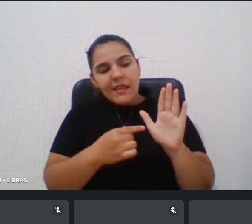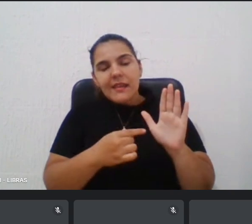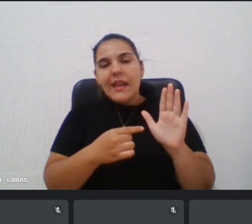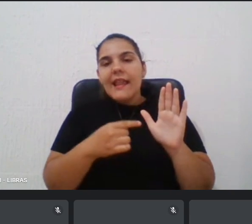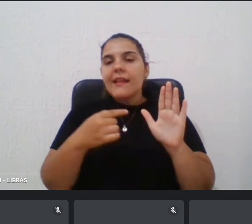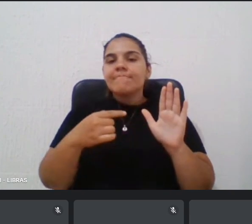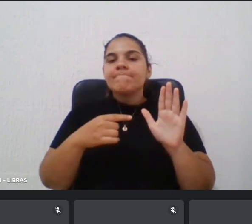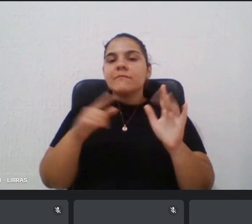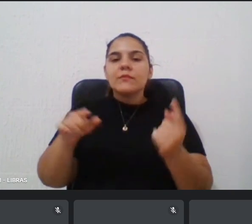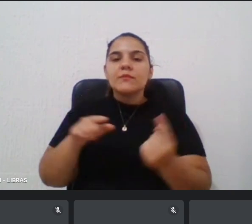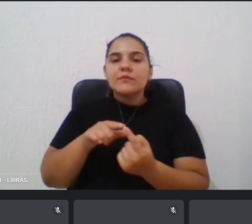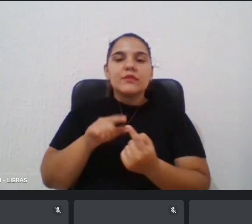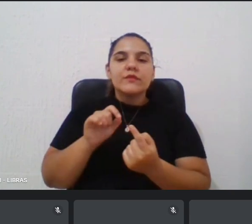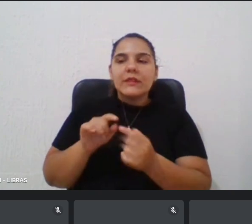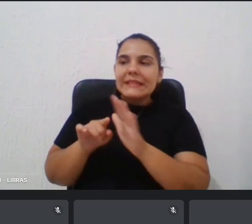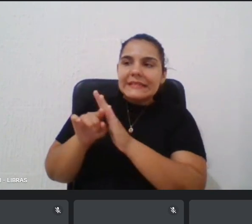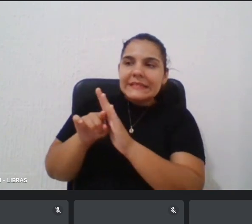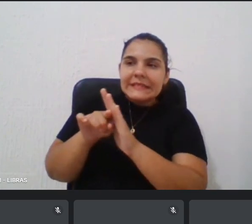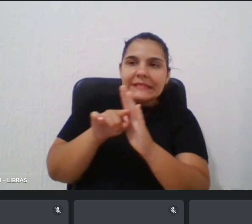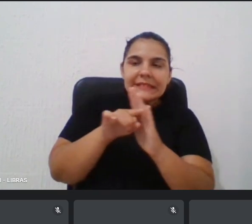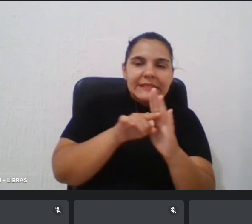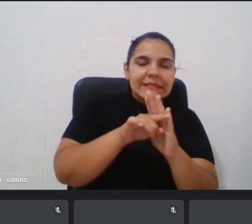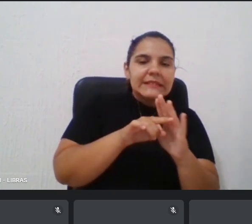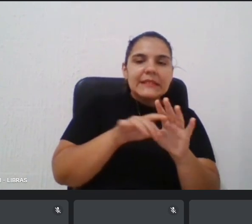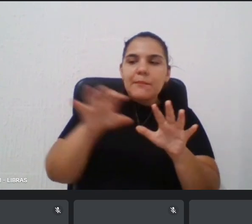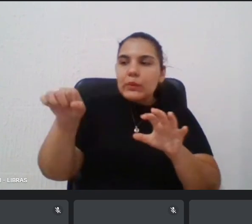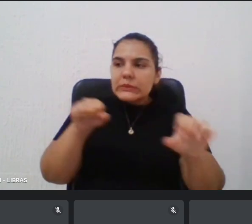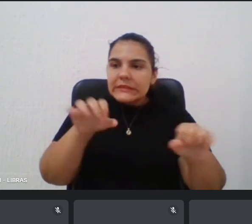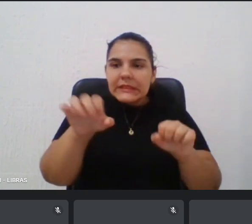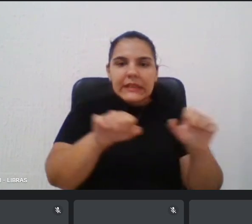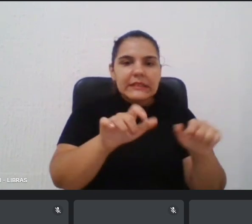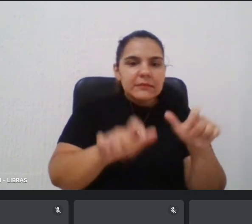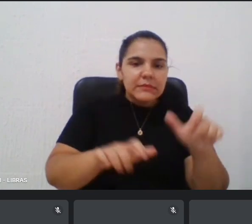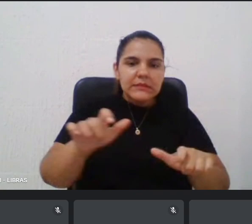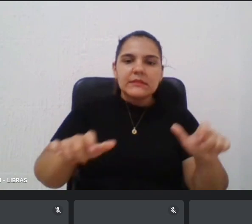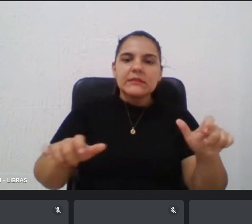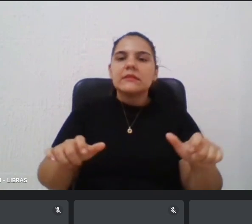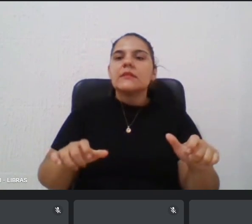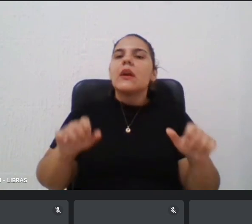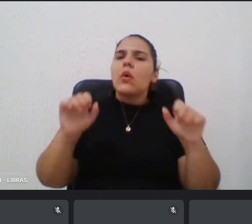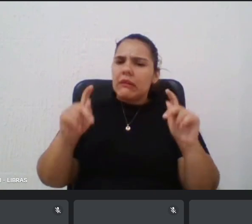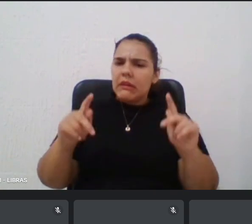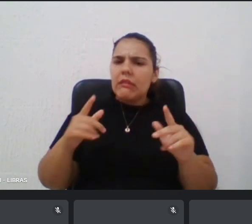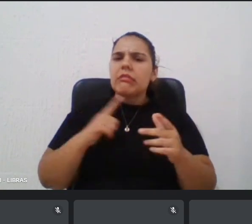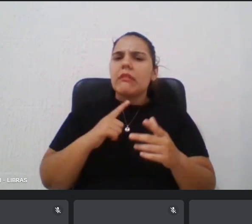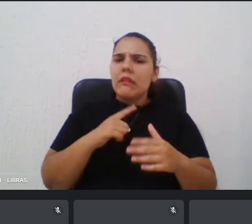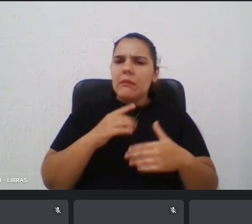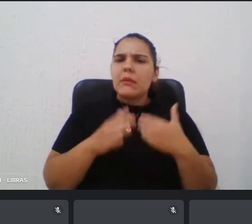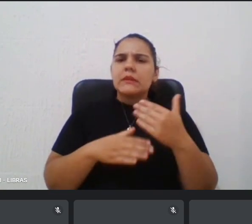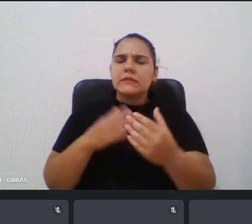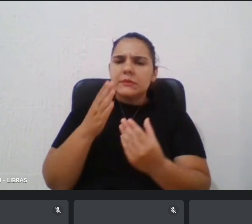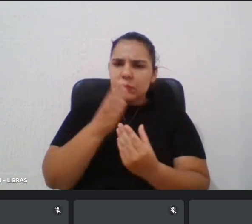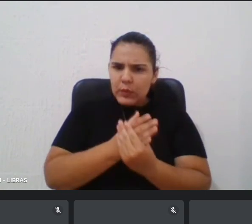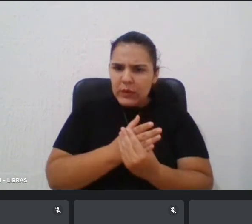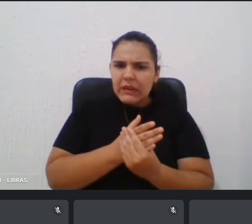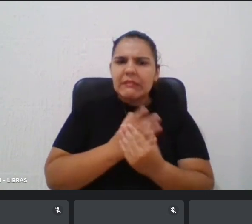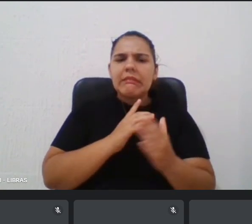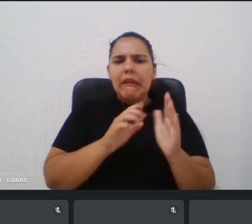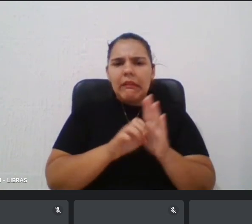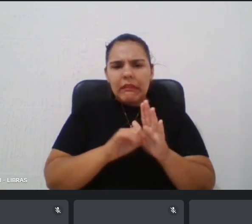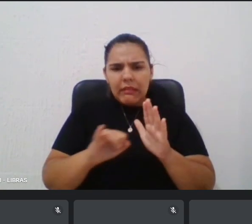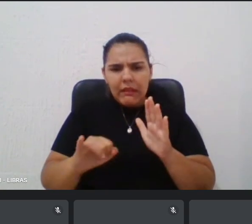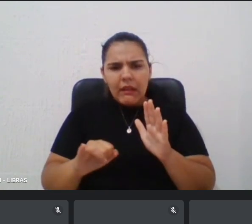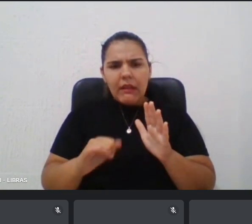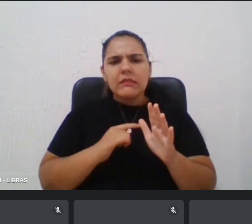para a produção também. Embora seja um trabalho muito burocrático, edital, pensar nesse edital,